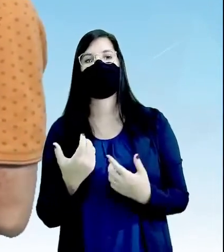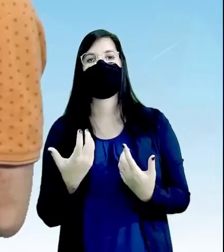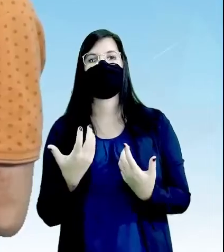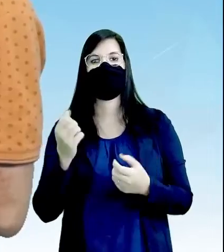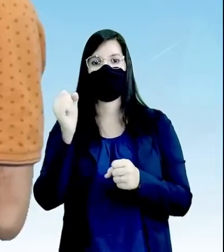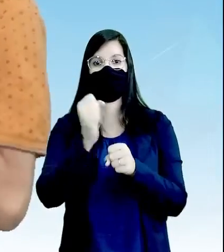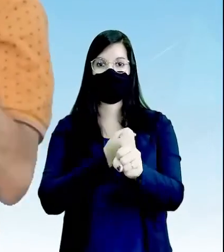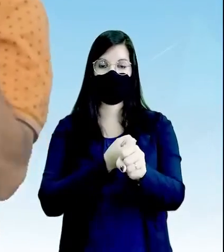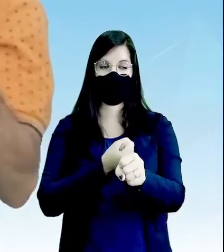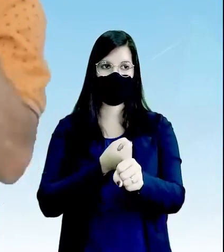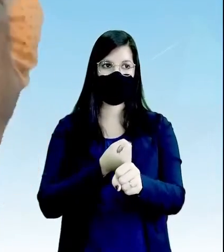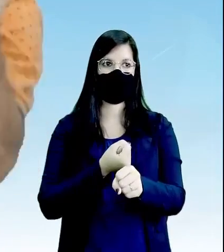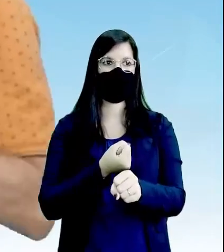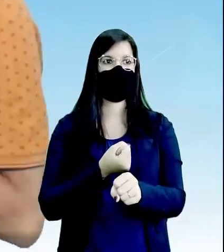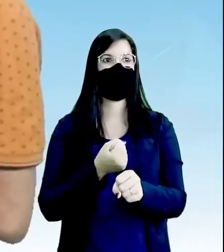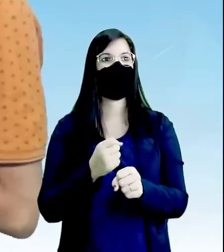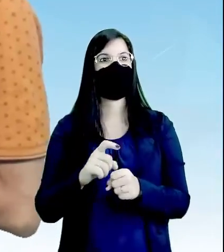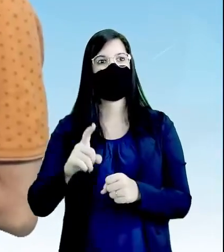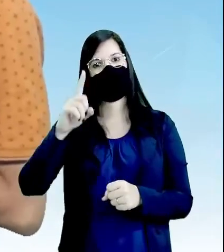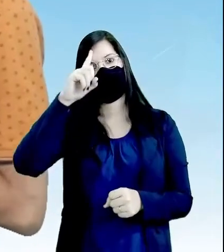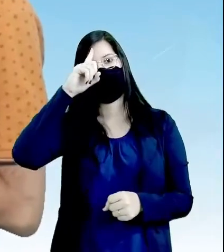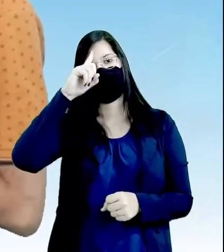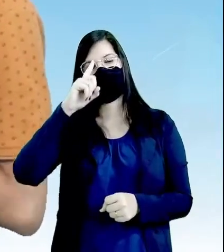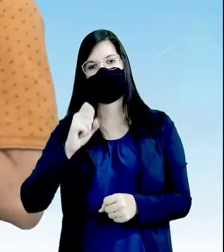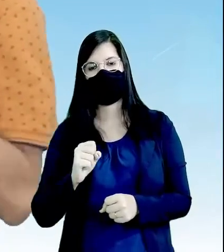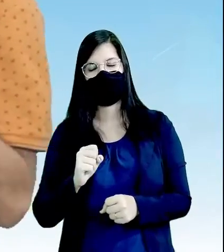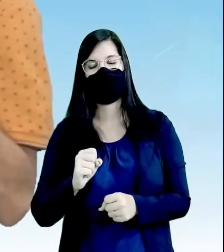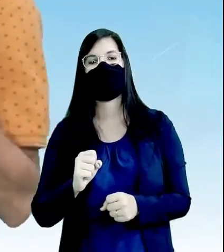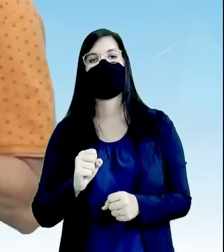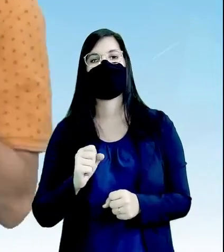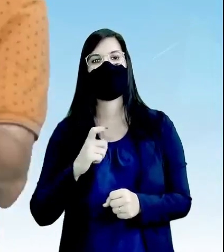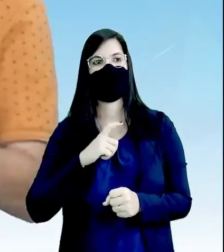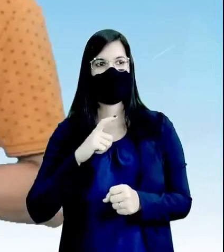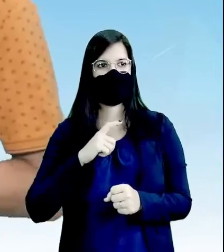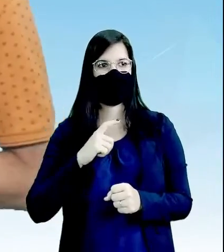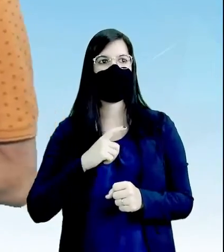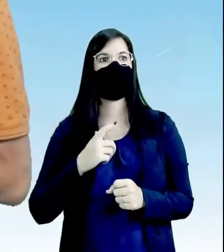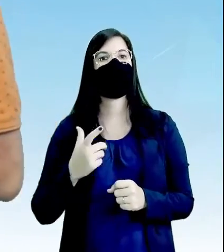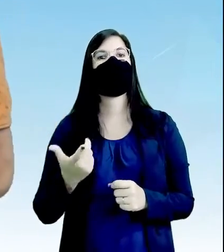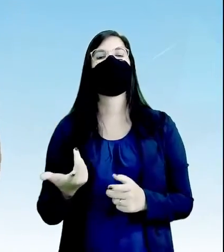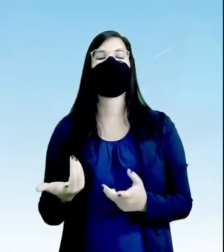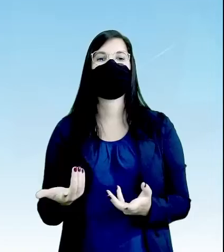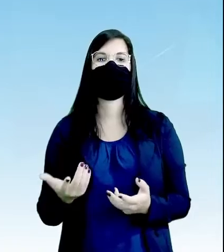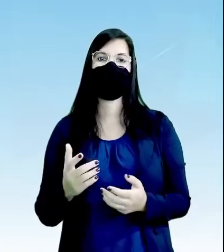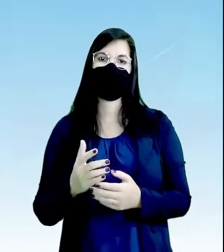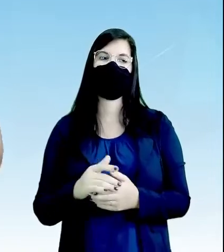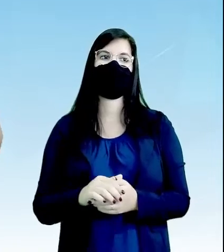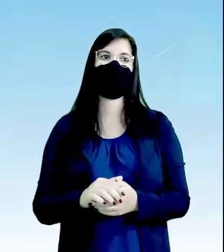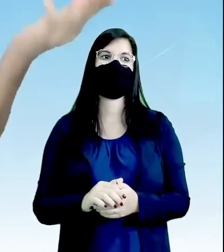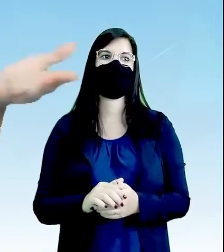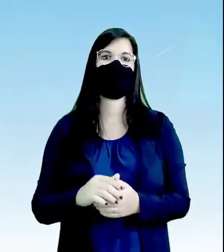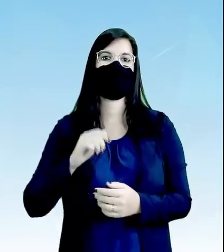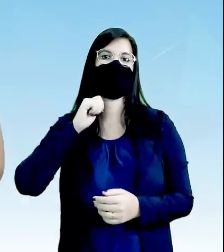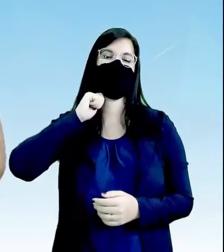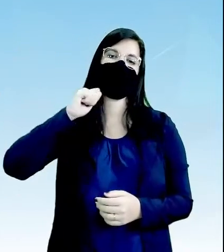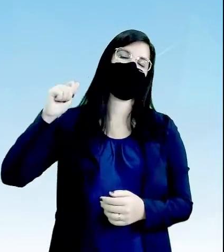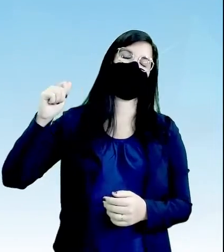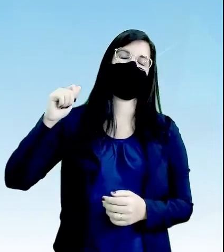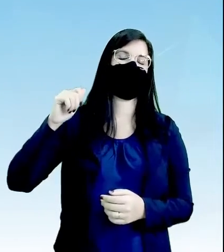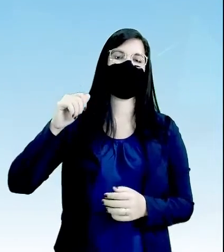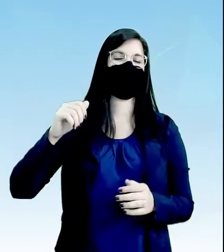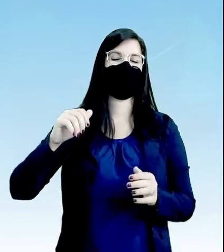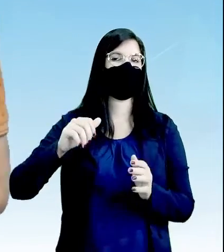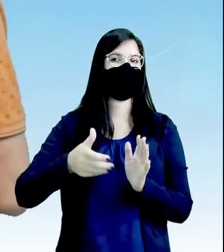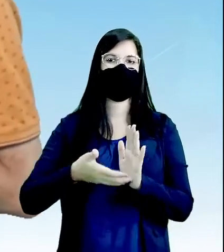matá-lo, aí decidiram ir lá, foi quando decretaram que ele seria não mais morto por enforcamento, porque ninguém estava com coragem,